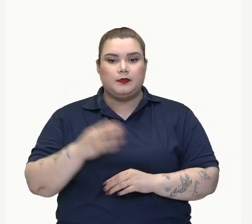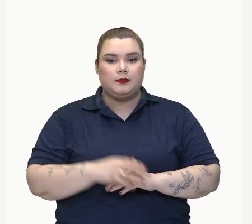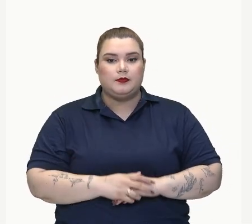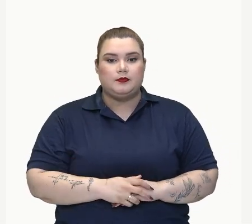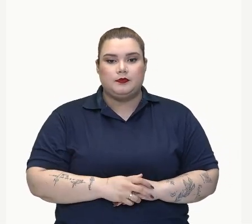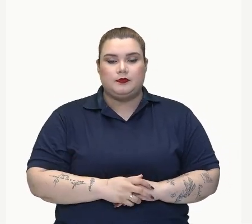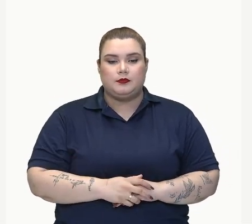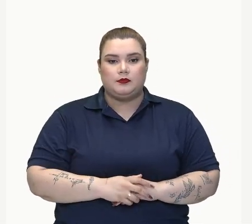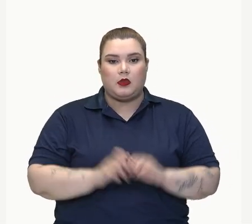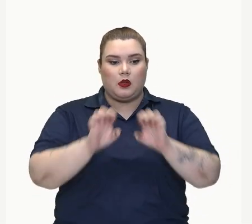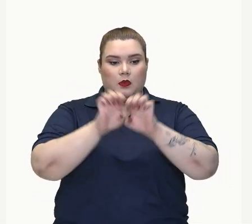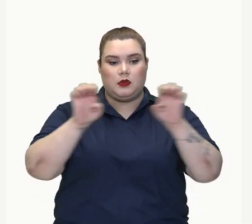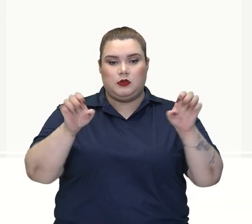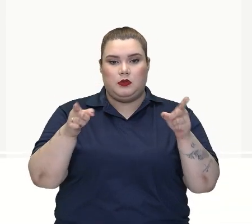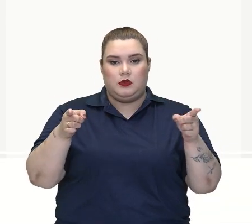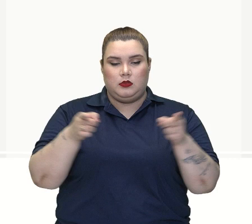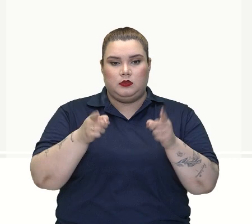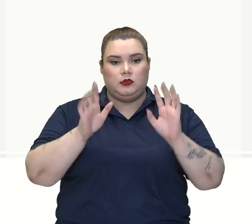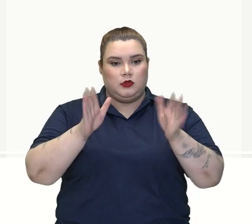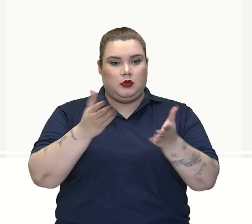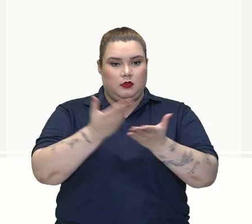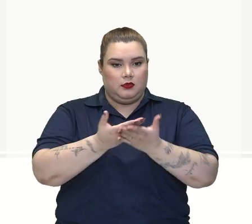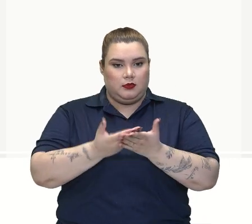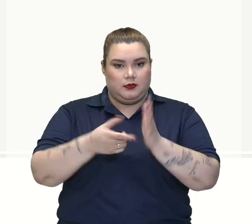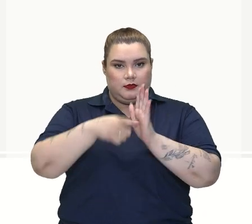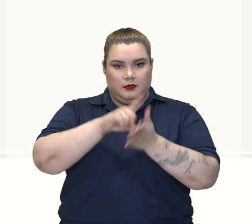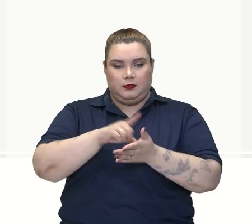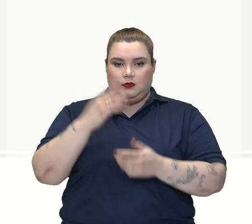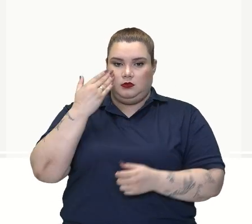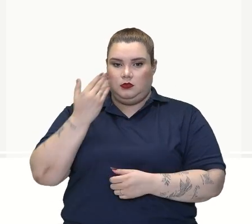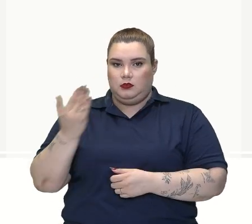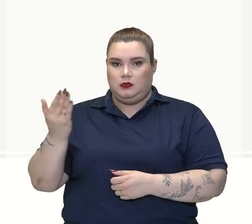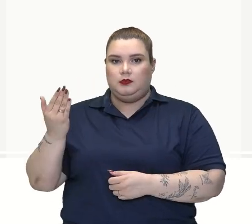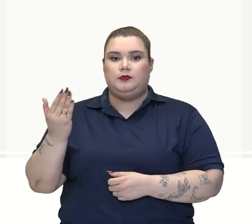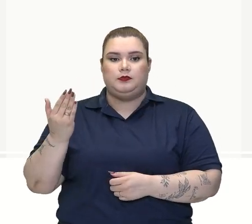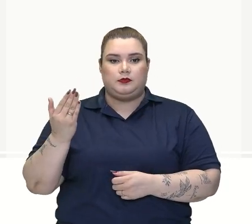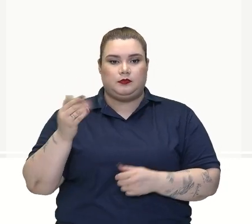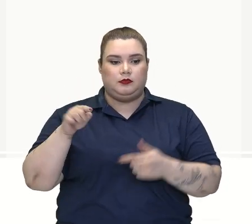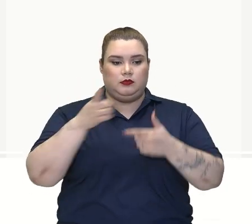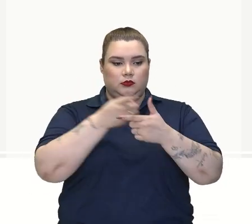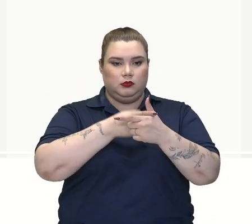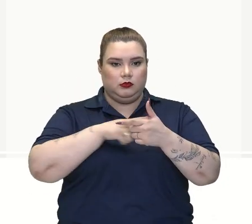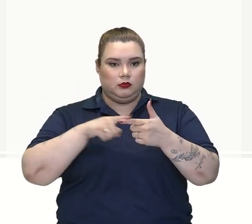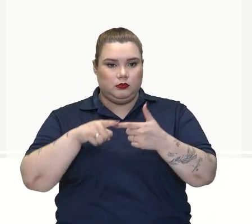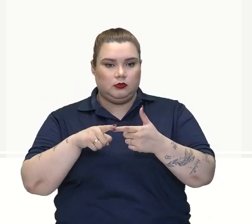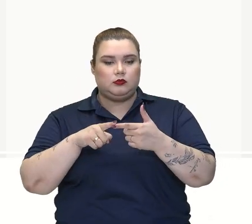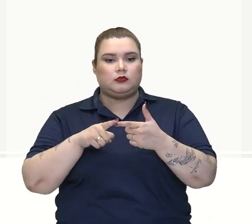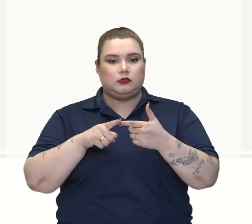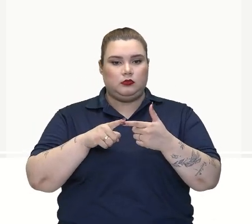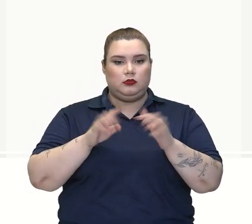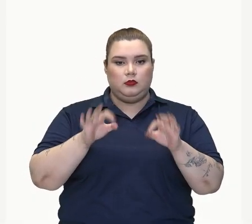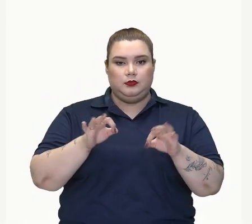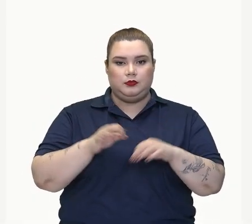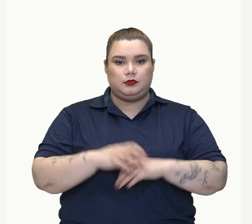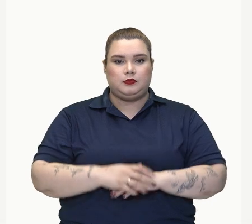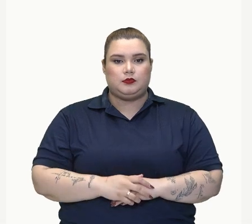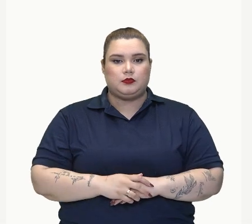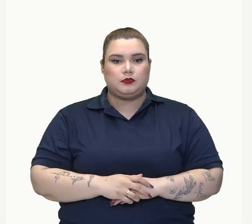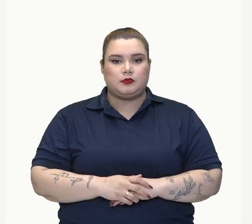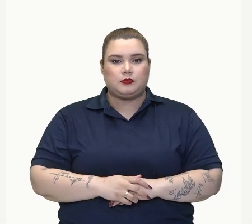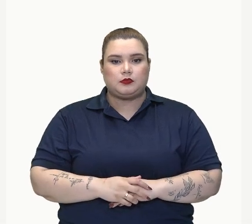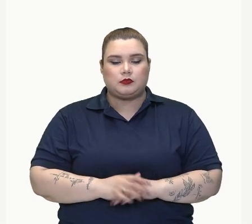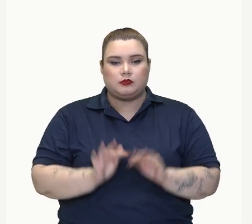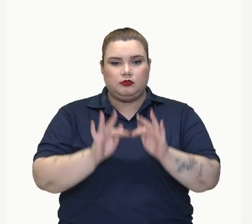a nossa equação reduzida, né? Que nós já fizemos aqui na cartela anterior, com toda essa divisão aí por 6.400. Tá? Então, é bem